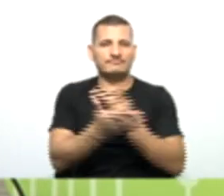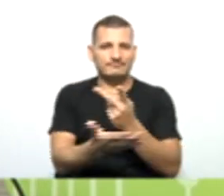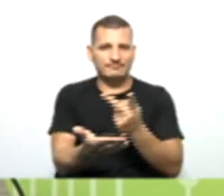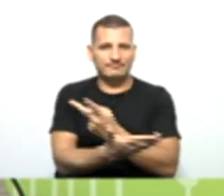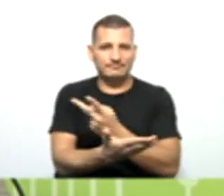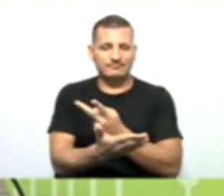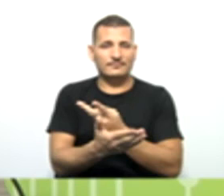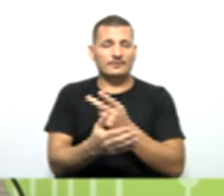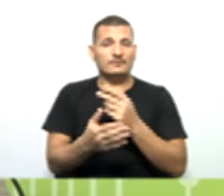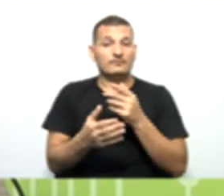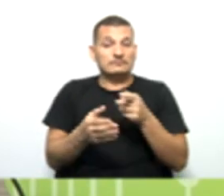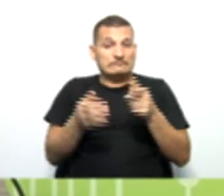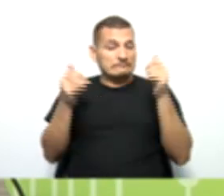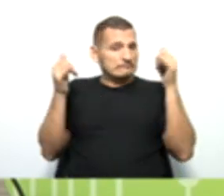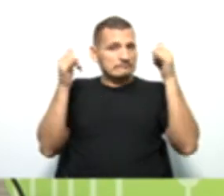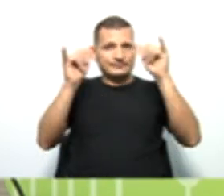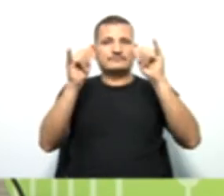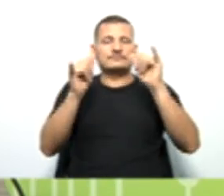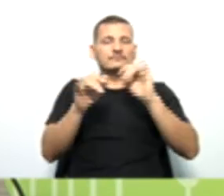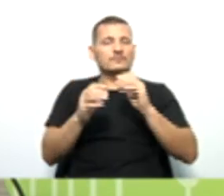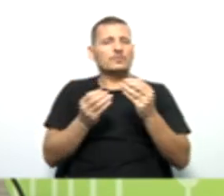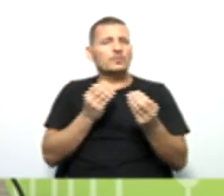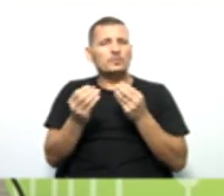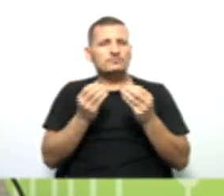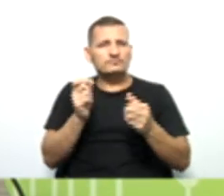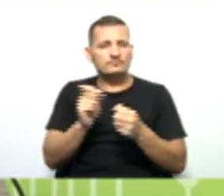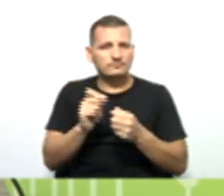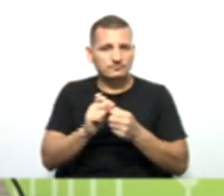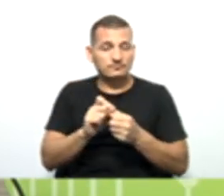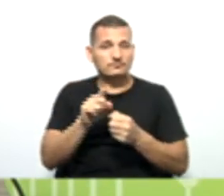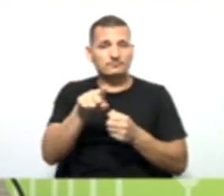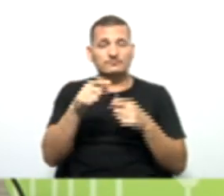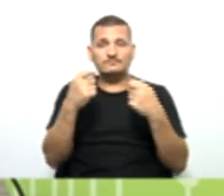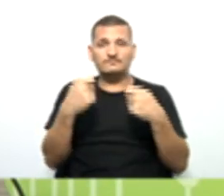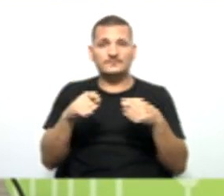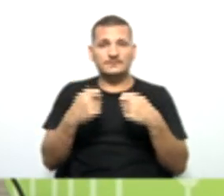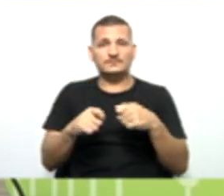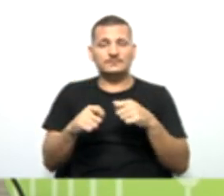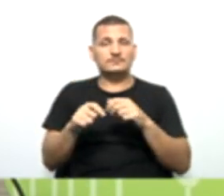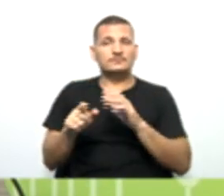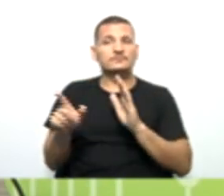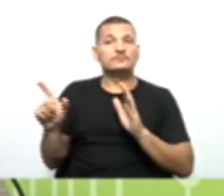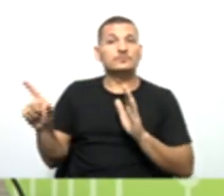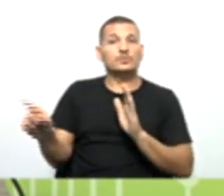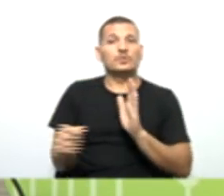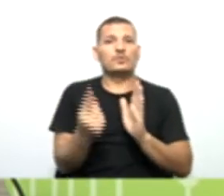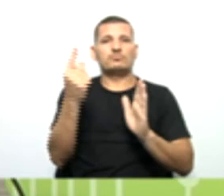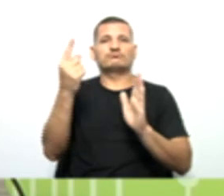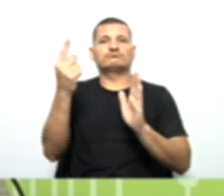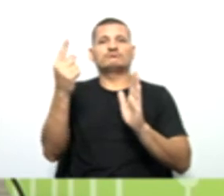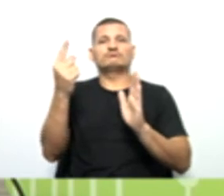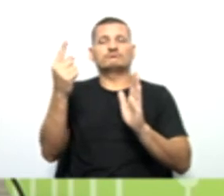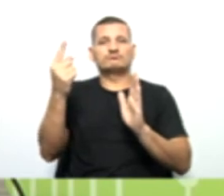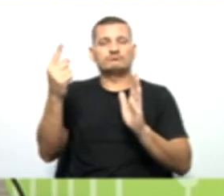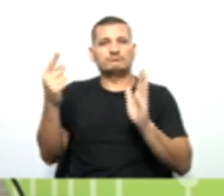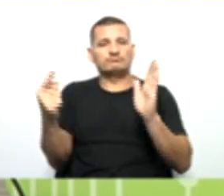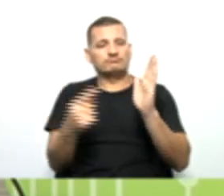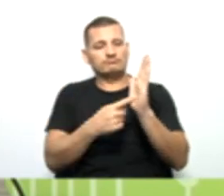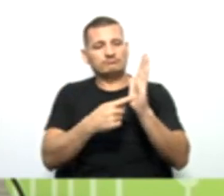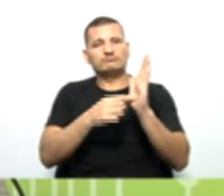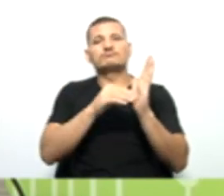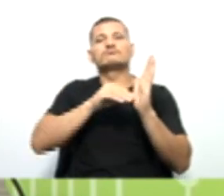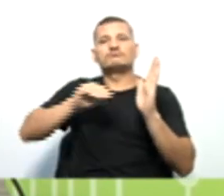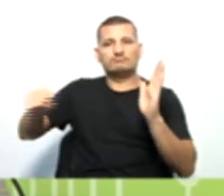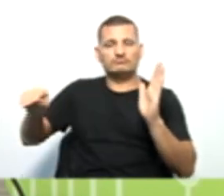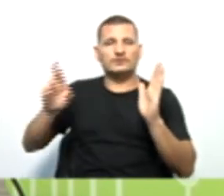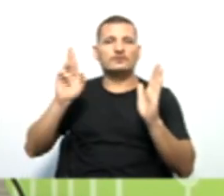que isso não aconteça, você tem que definir, geralmente, um responsável pela atividade. E aí você vê quem são as